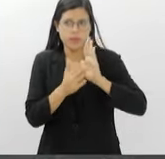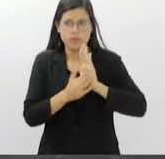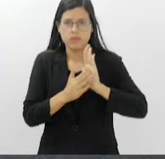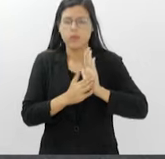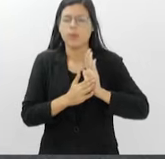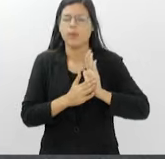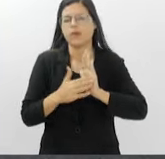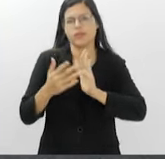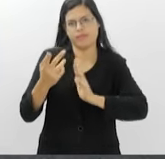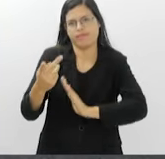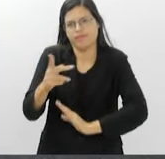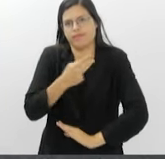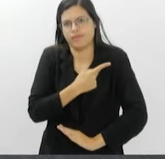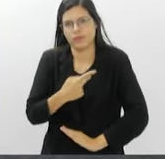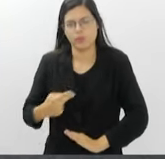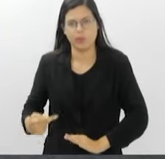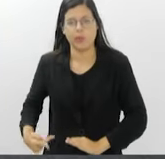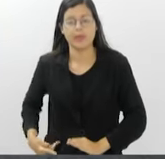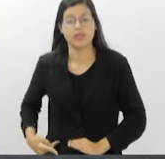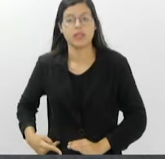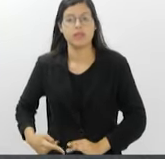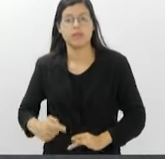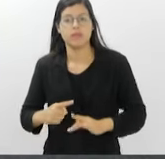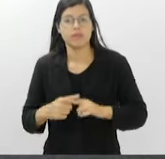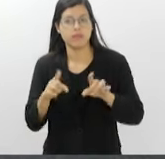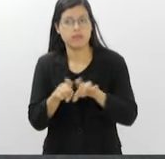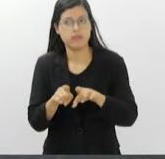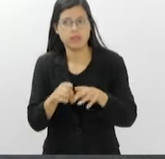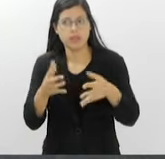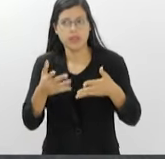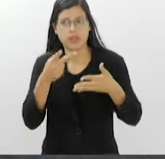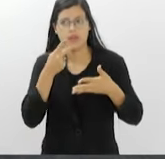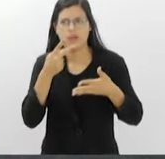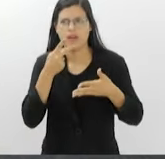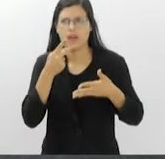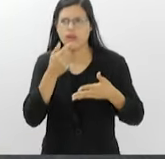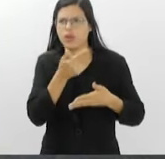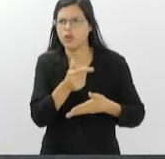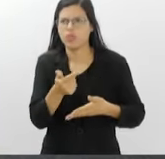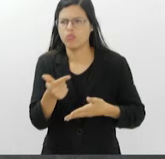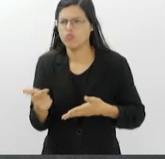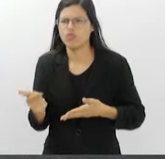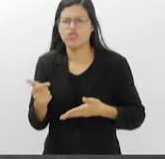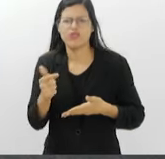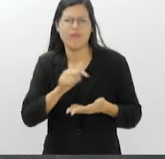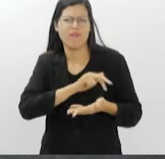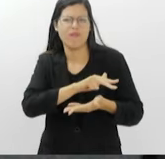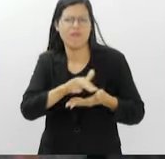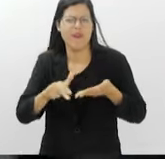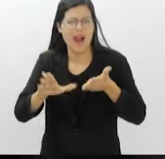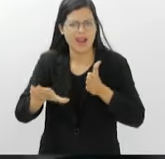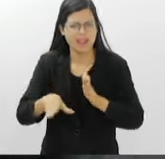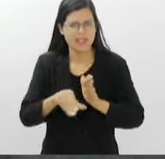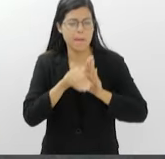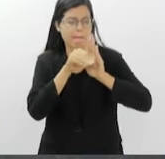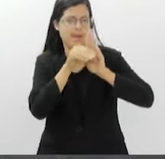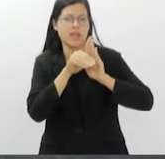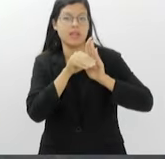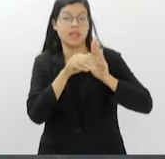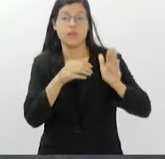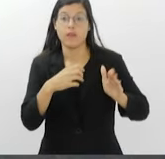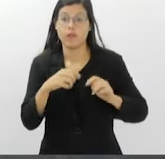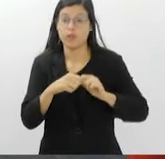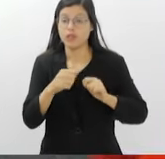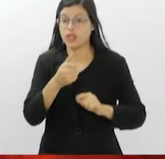Vossa Excelência. E também gostaria de falar que eu não tive várias emendas acatadas. Eu fiz 15 emendas e